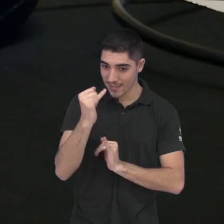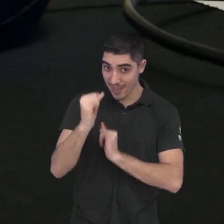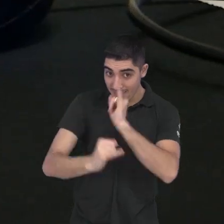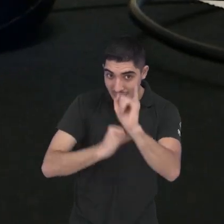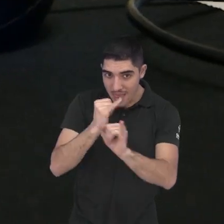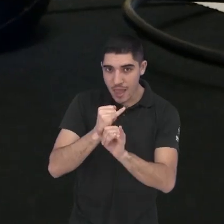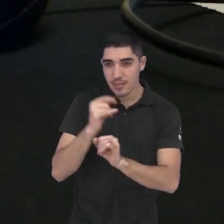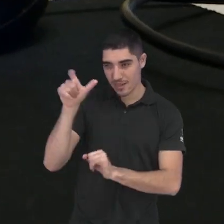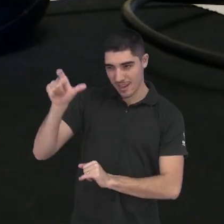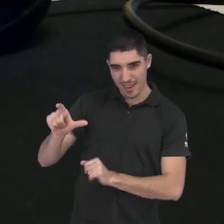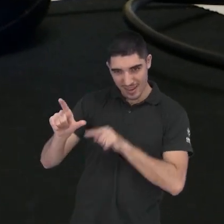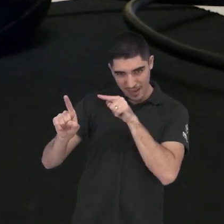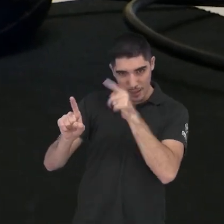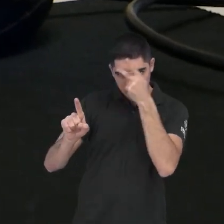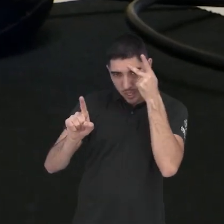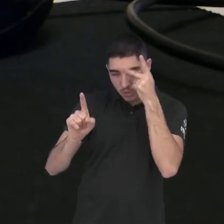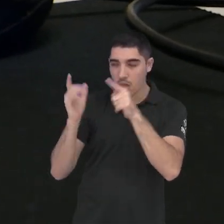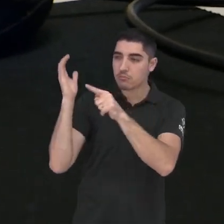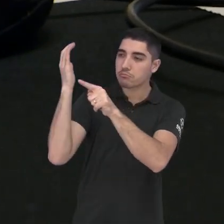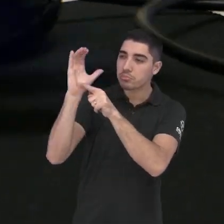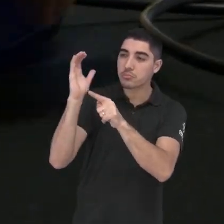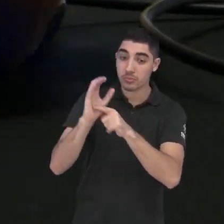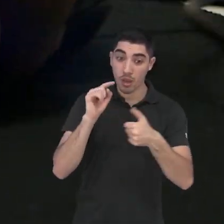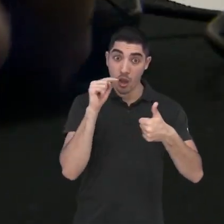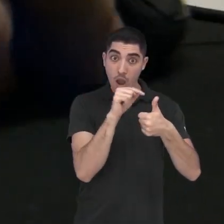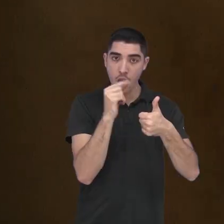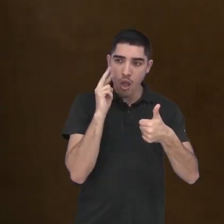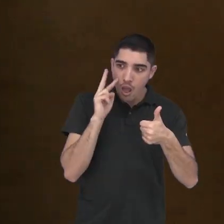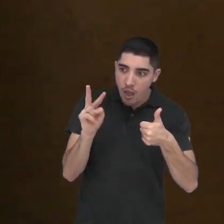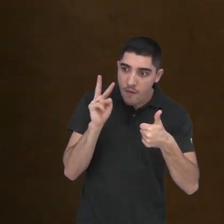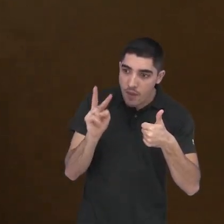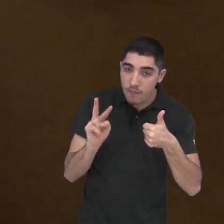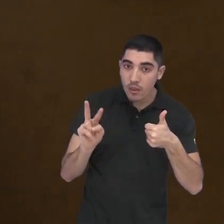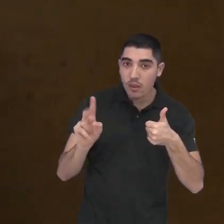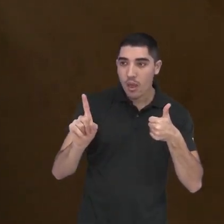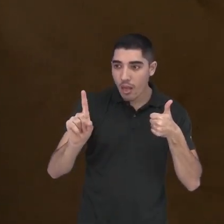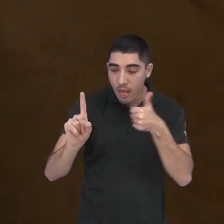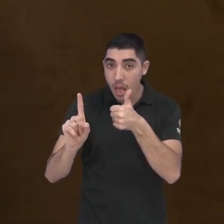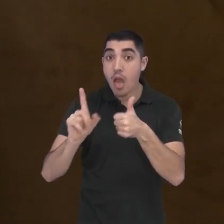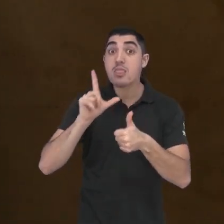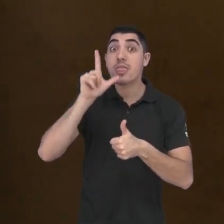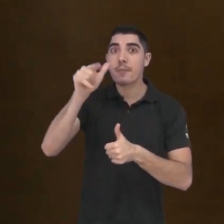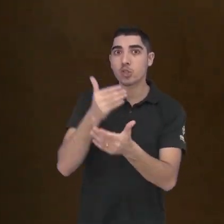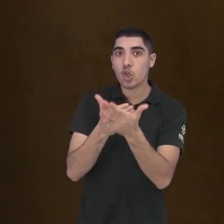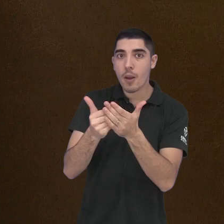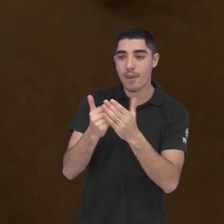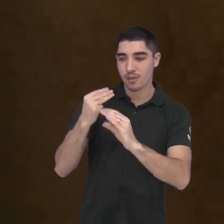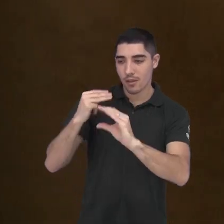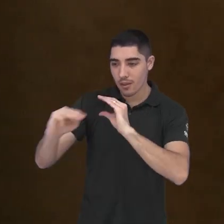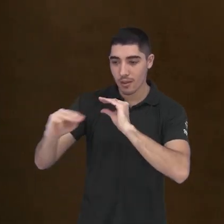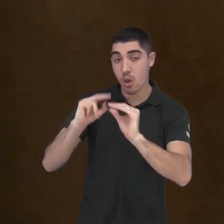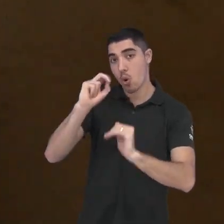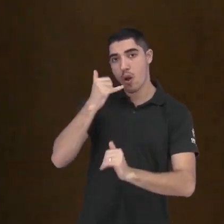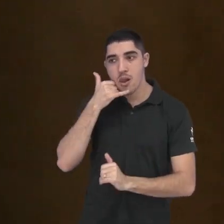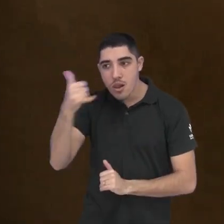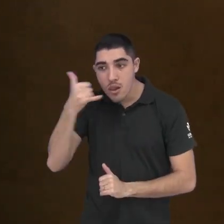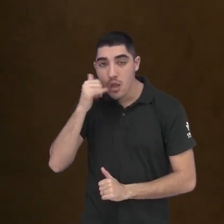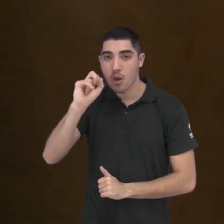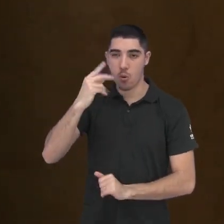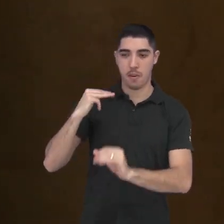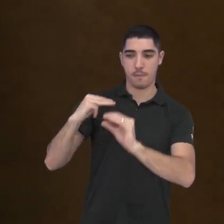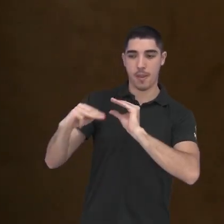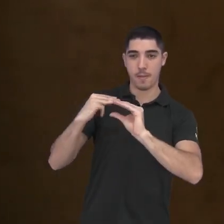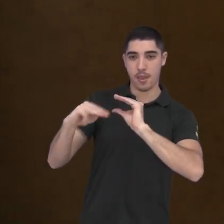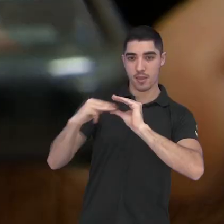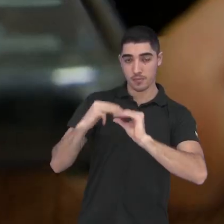ambiente virtual a partir de postagens da vítima em redes sociais A Perseguição segue para aplicativos de mensagens ligações